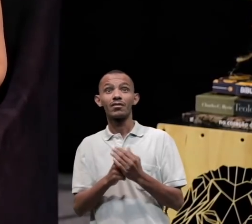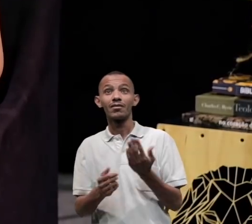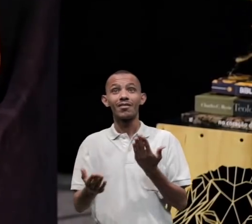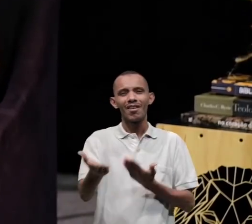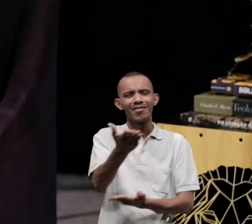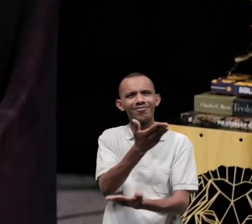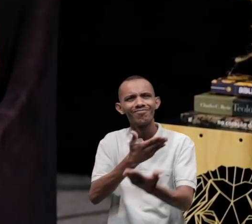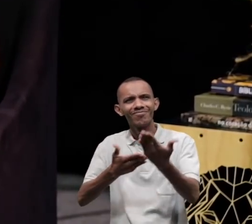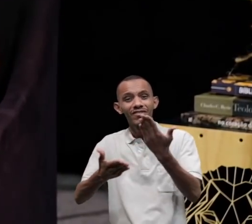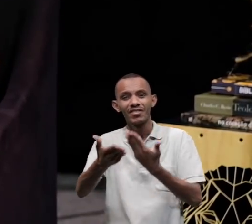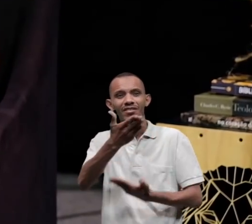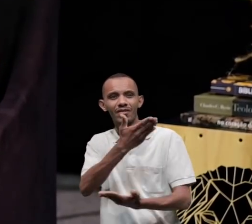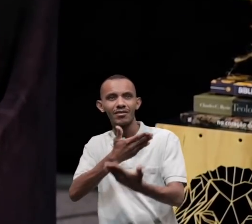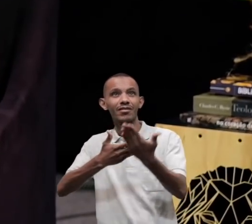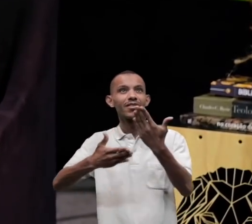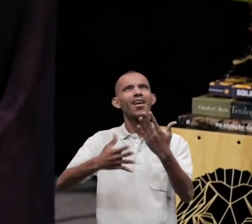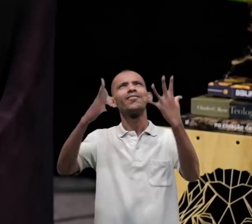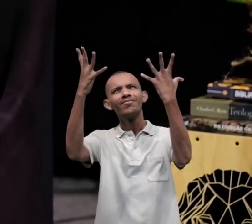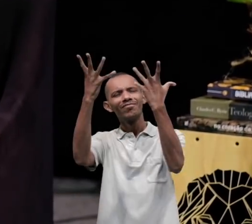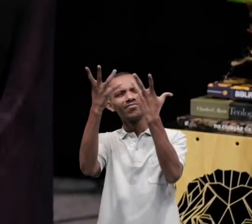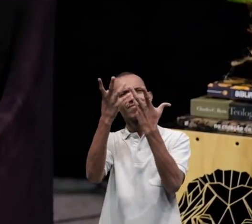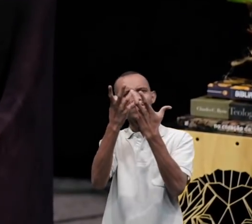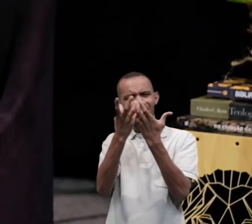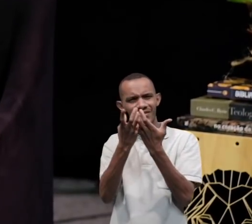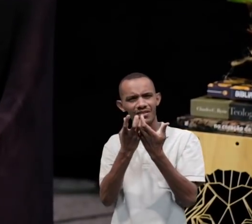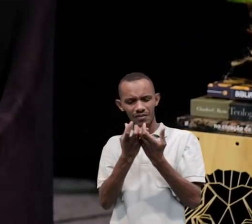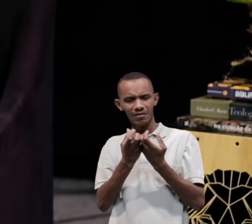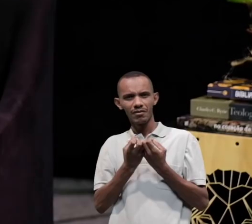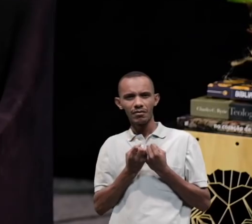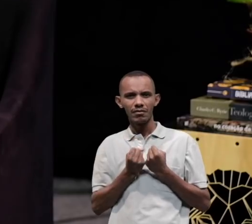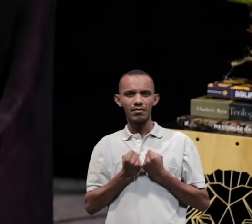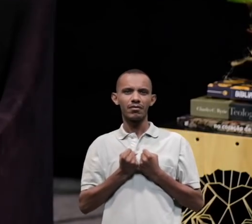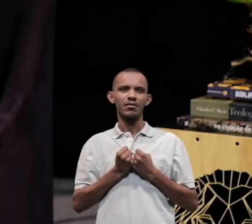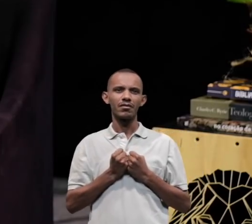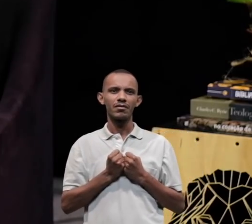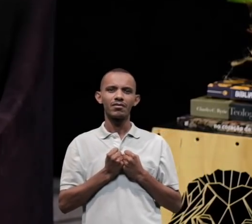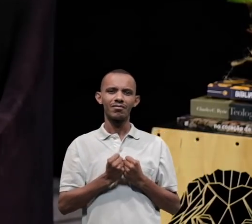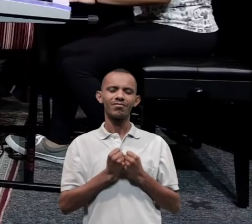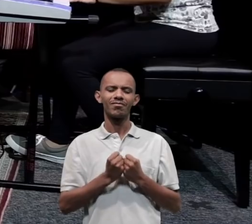sei, se comparado ao que ganhei. Olha que verdade maravilhosa.